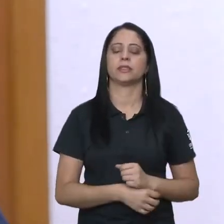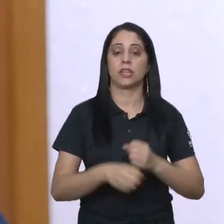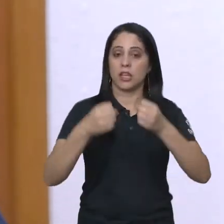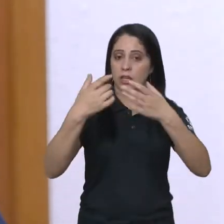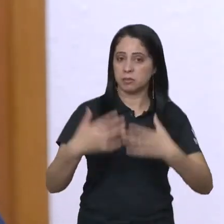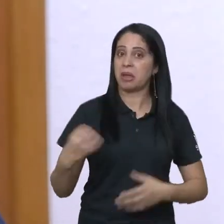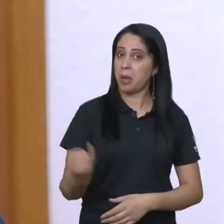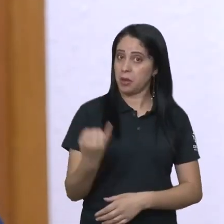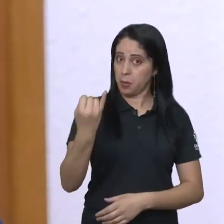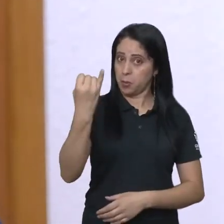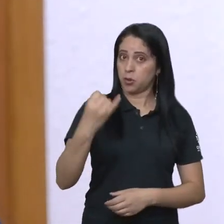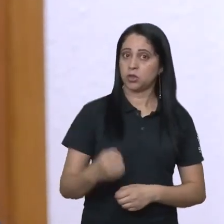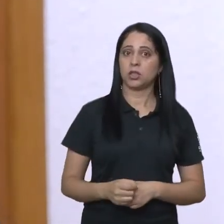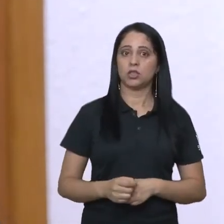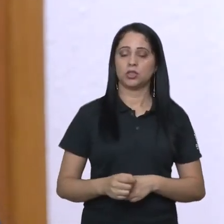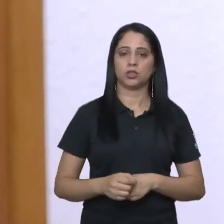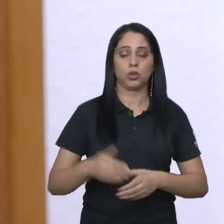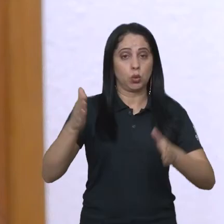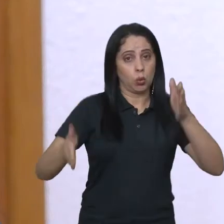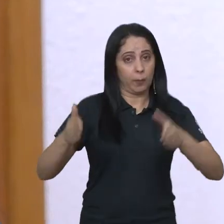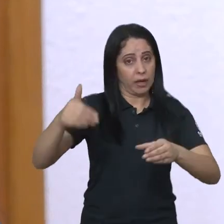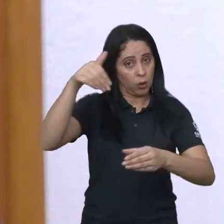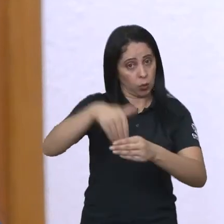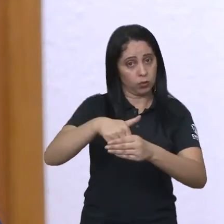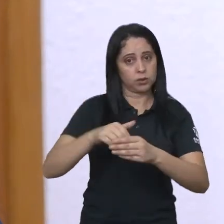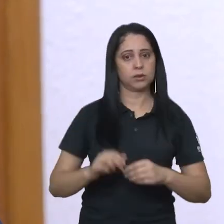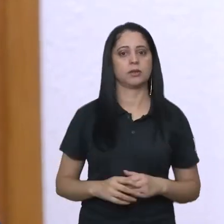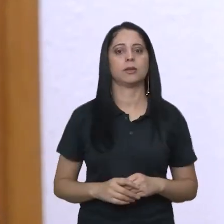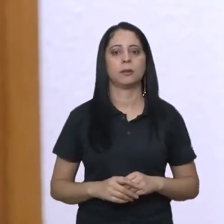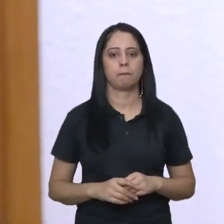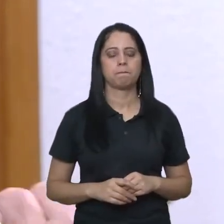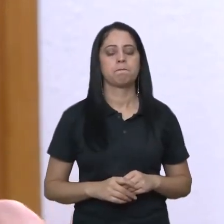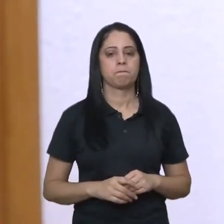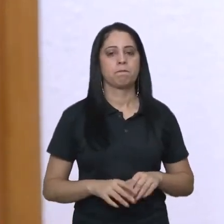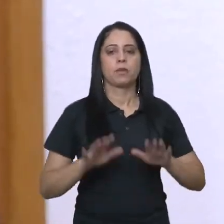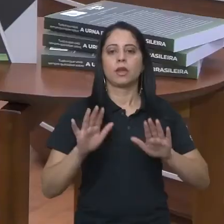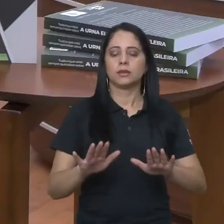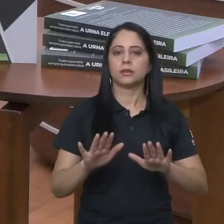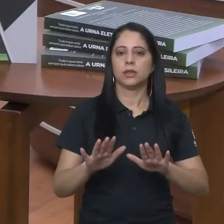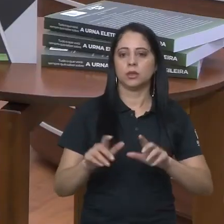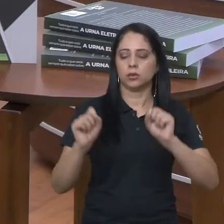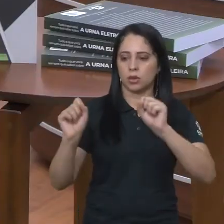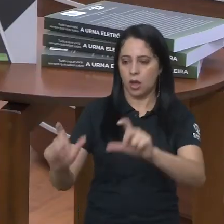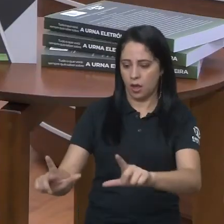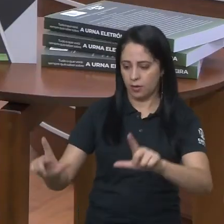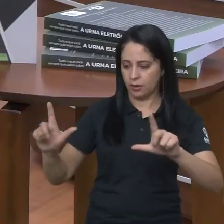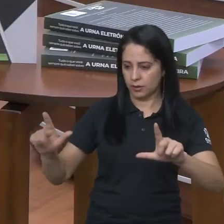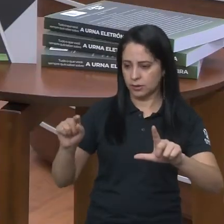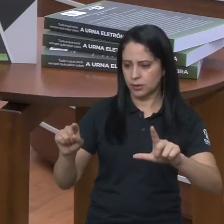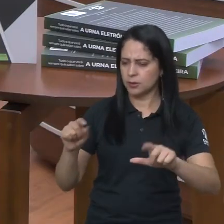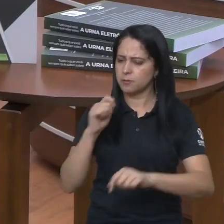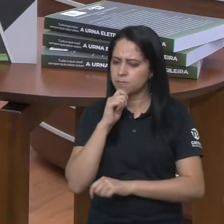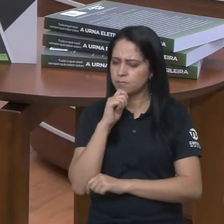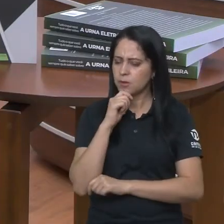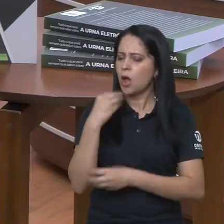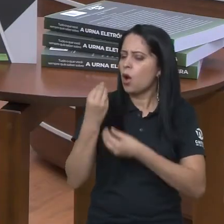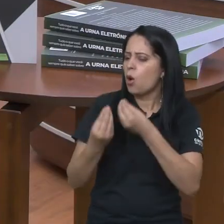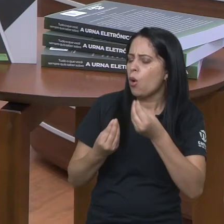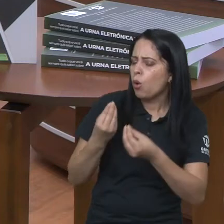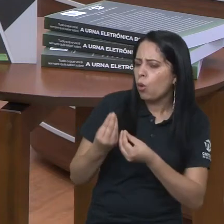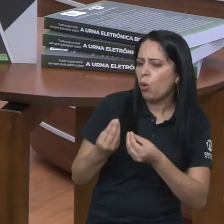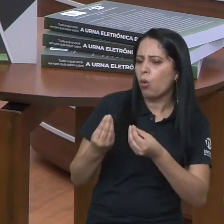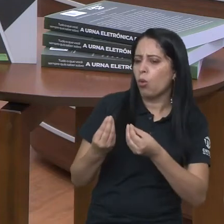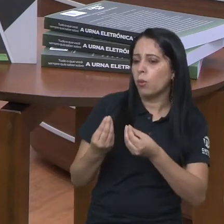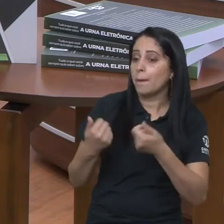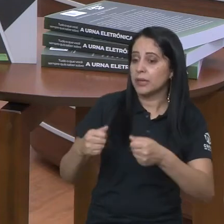urnas e comenta sobre a importância delas no cenário eleitoral brasileiro. Primeiro, eles definiram como a urna eletrônica